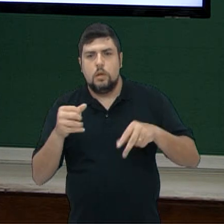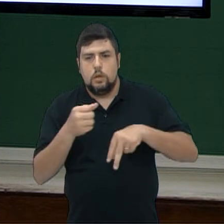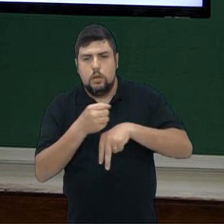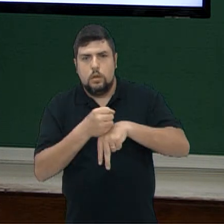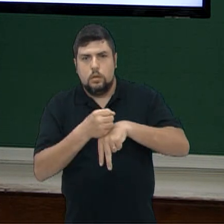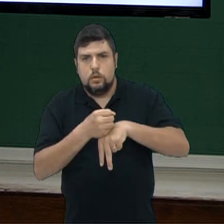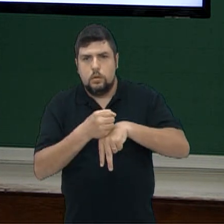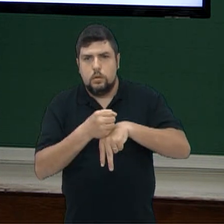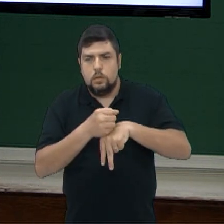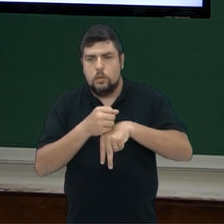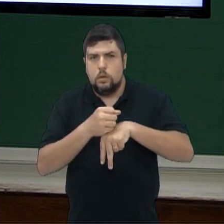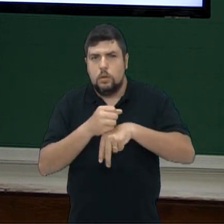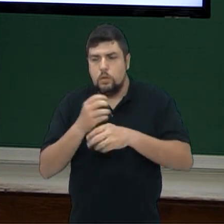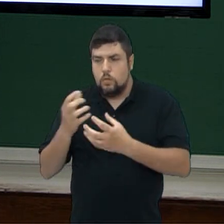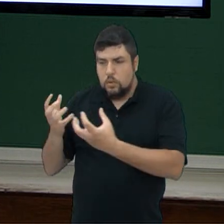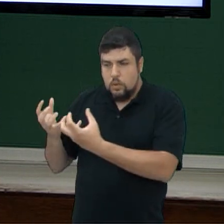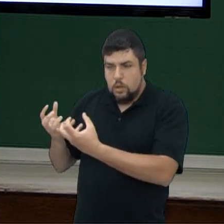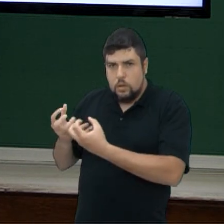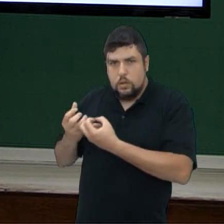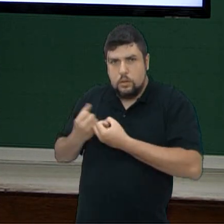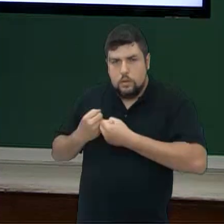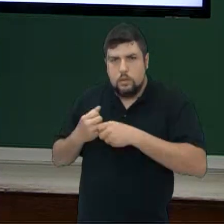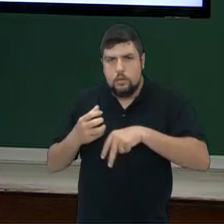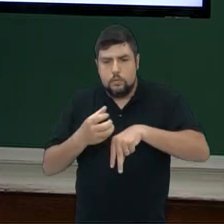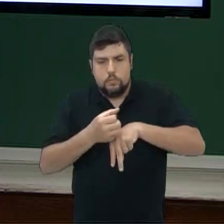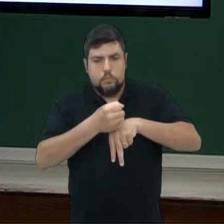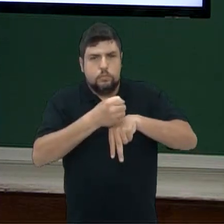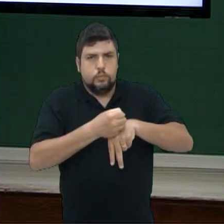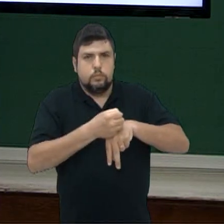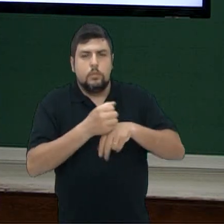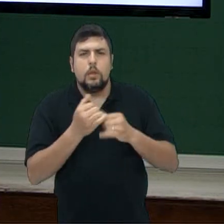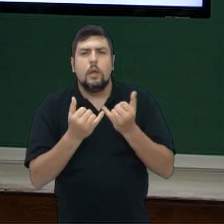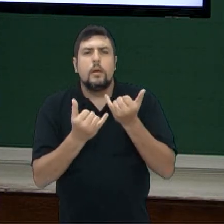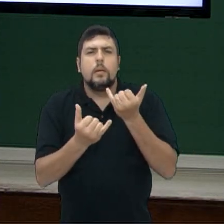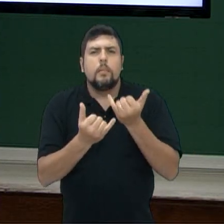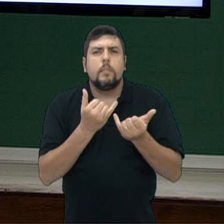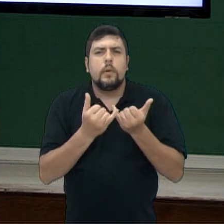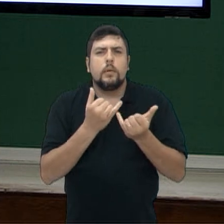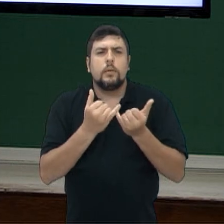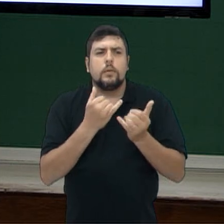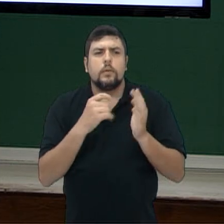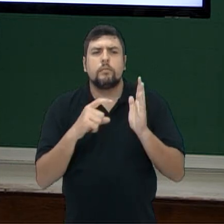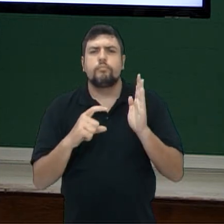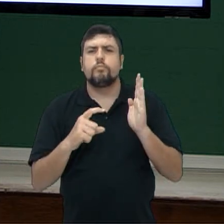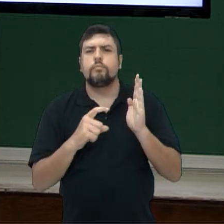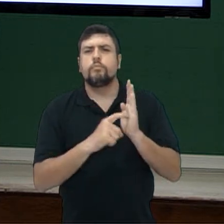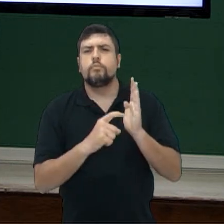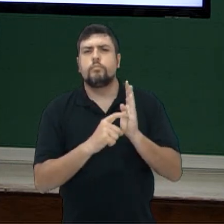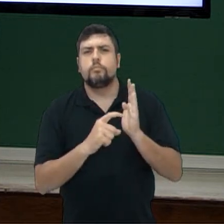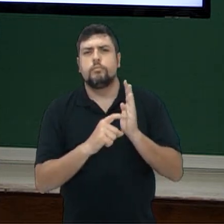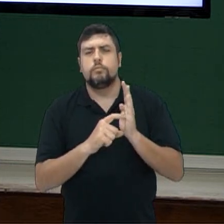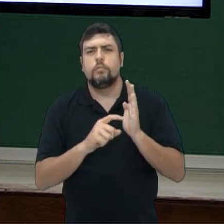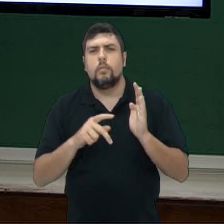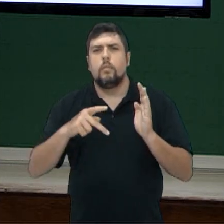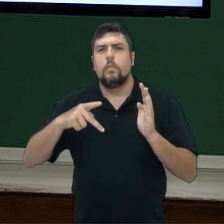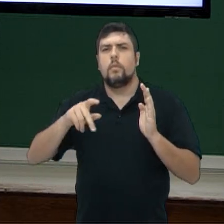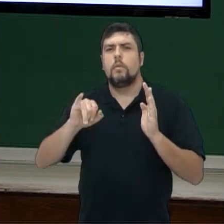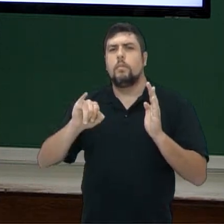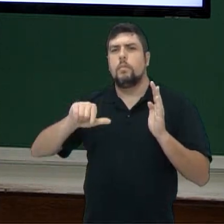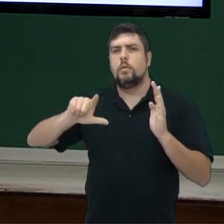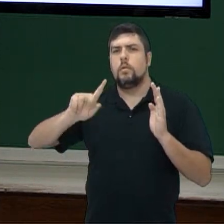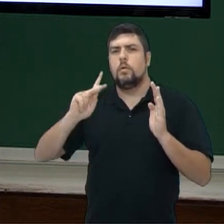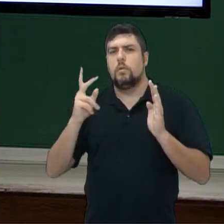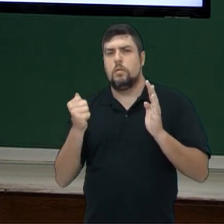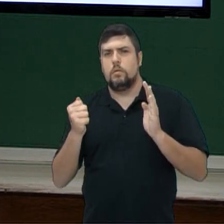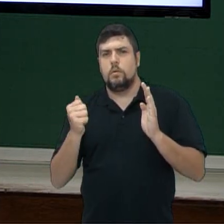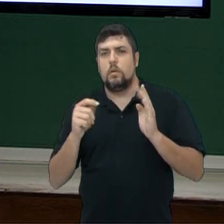cargas elétricas, né? Parecido com o que acontece com as pilhas, no caso. Só que as pilhas, ela é